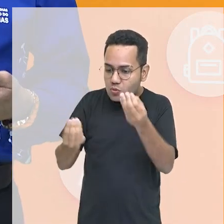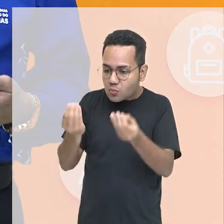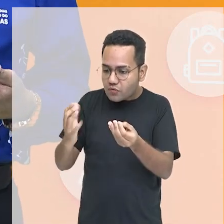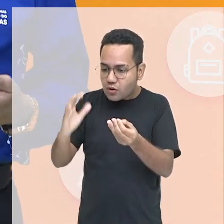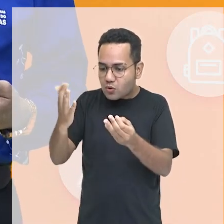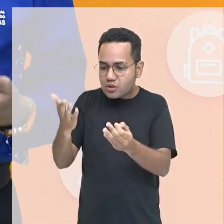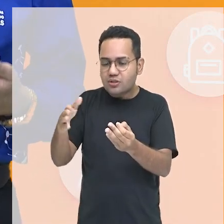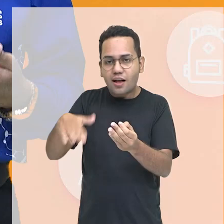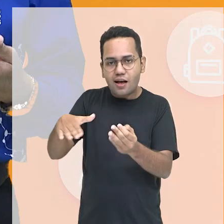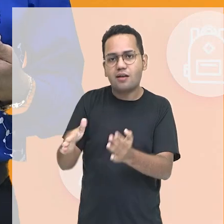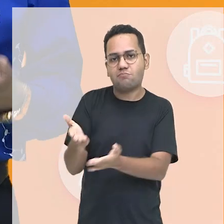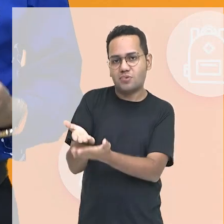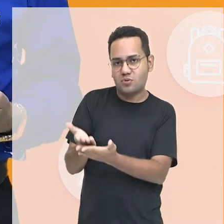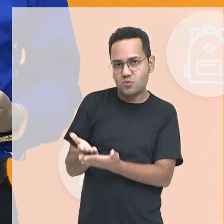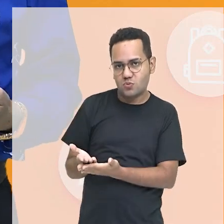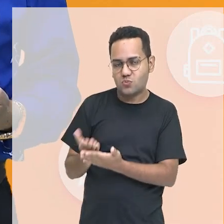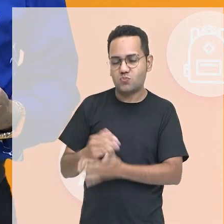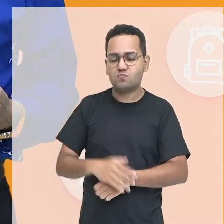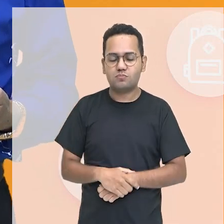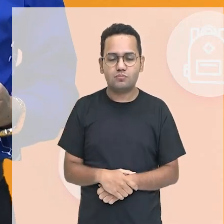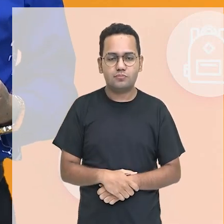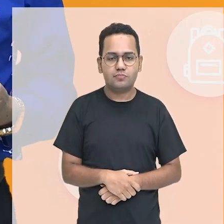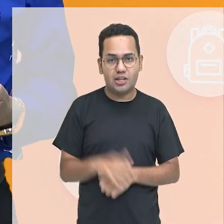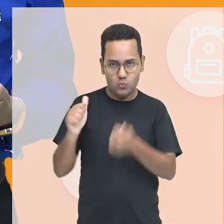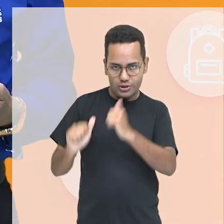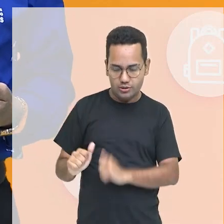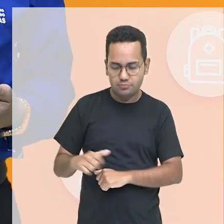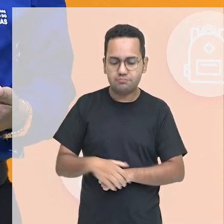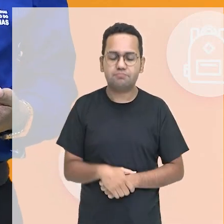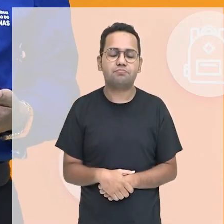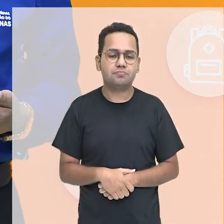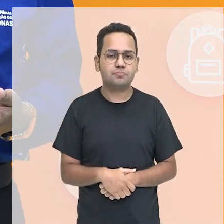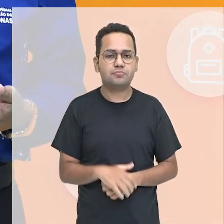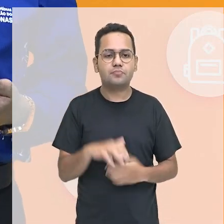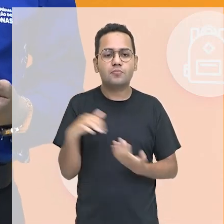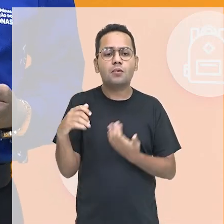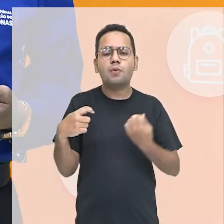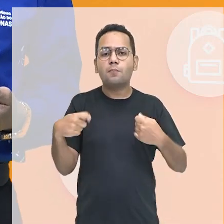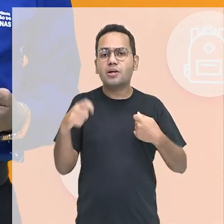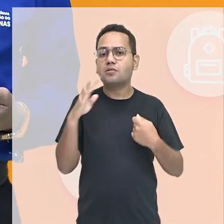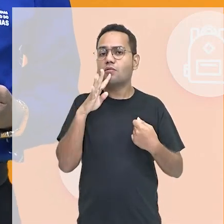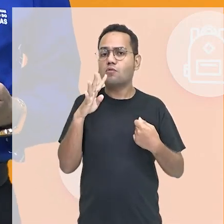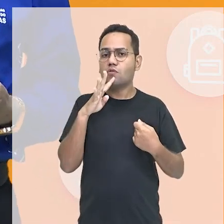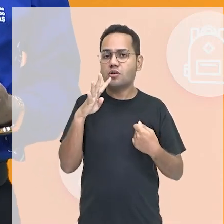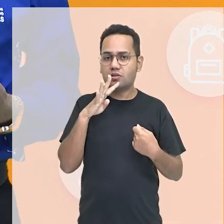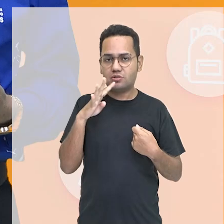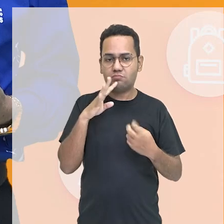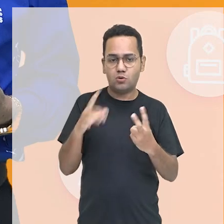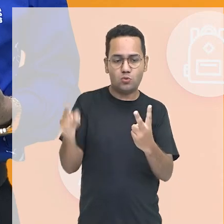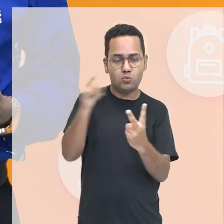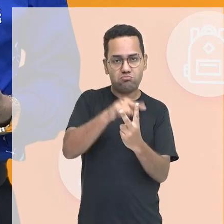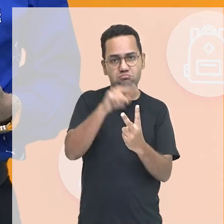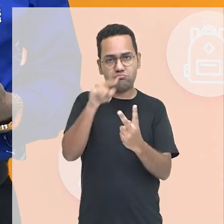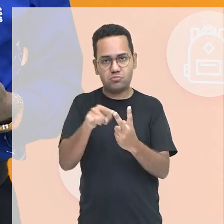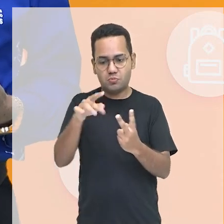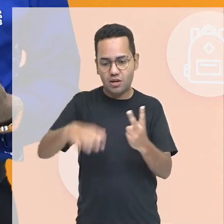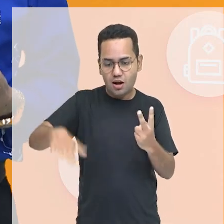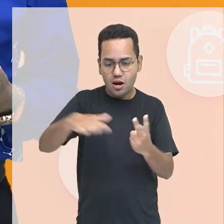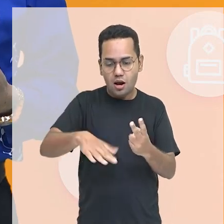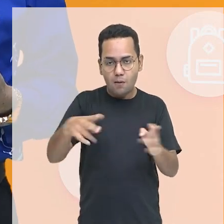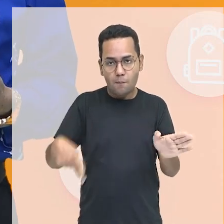nós repetimos, é importante conhecer para respeitar o que é sagrado e o que é